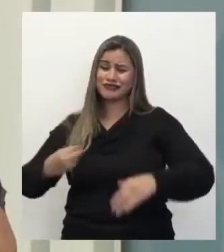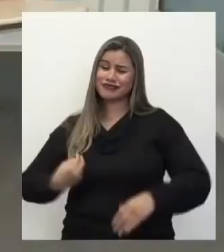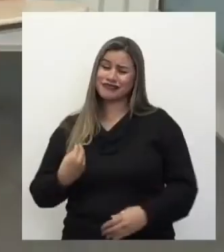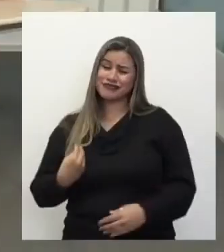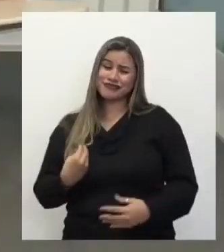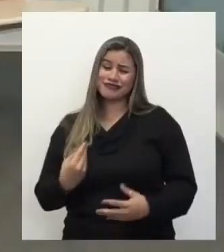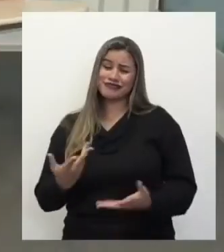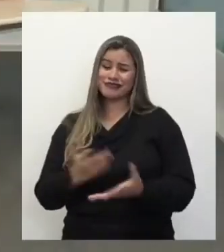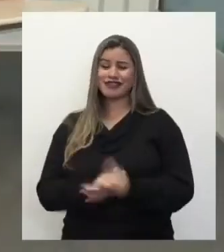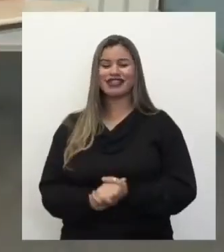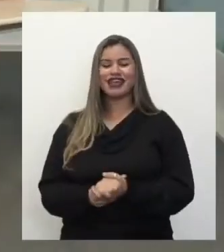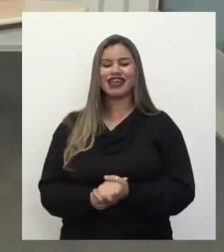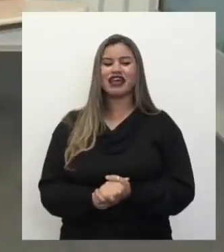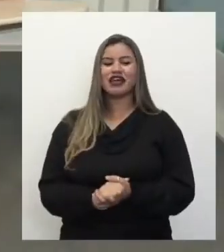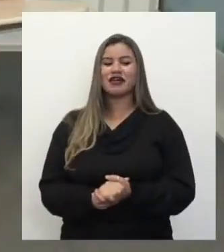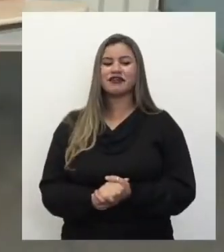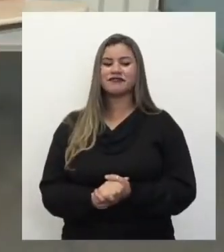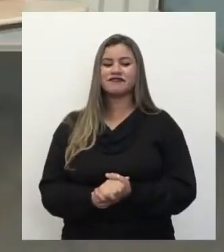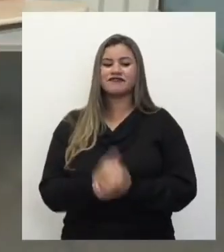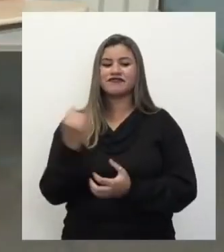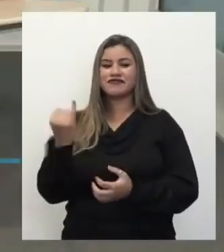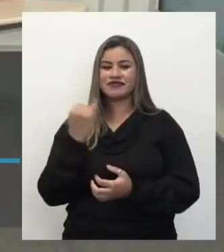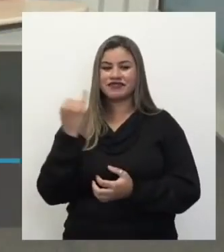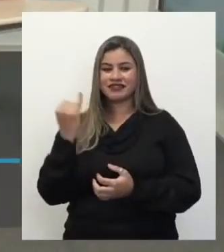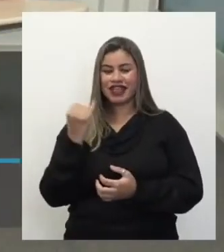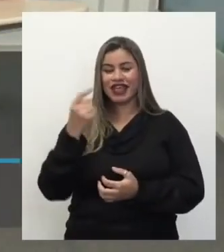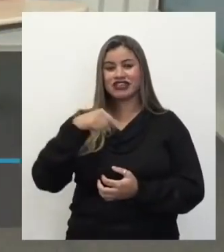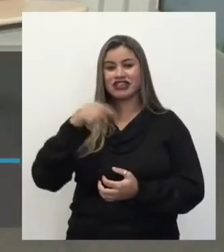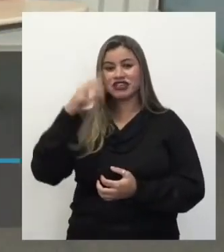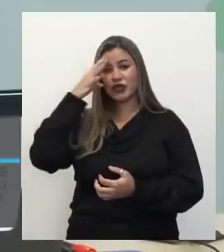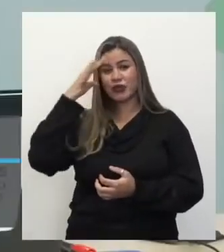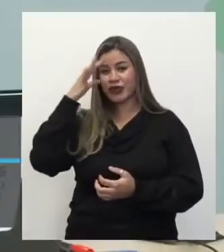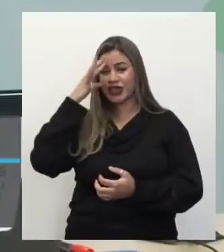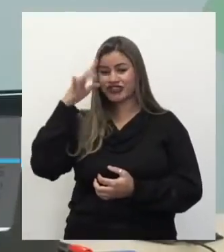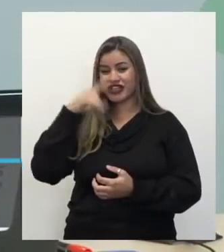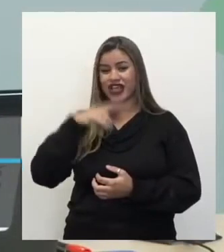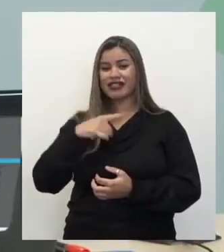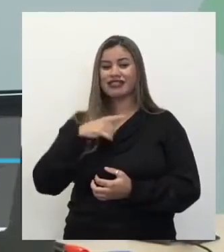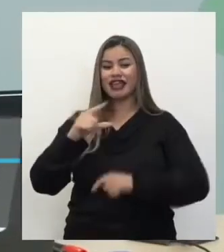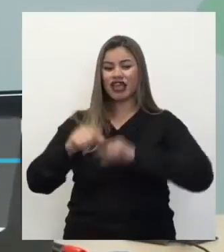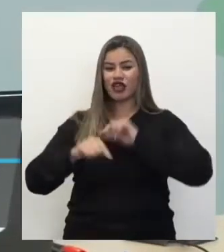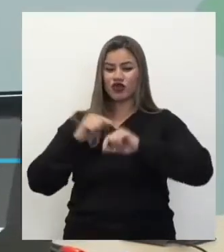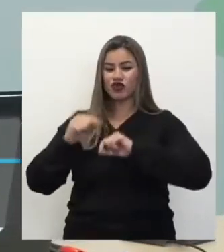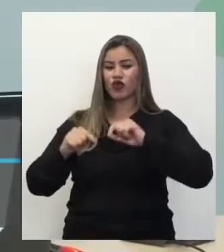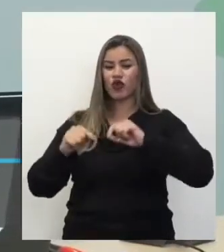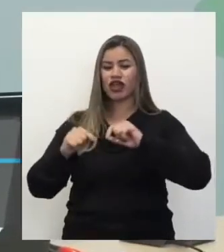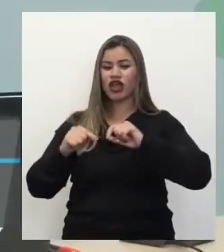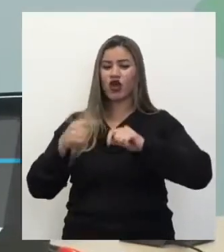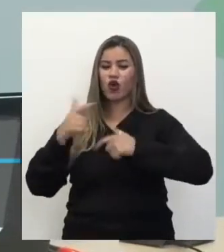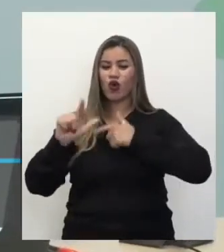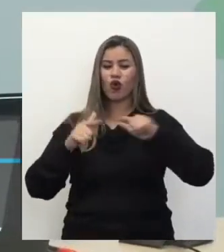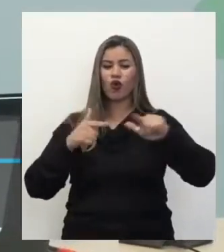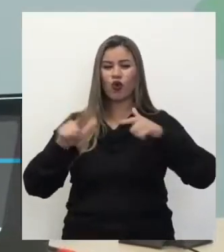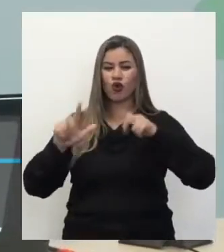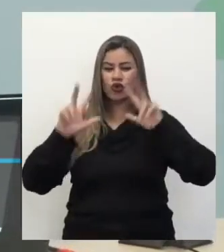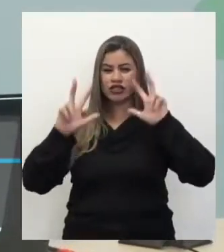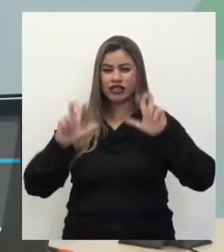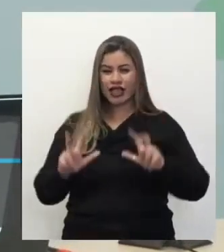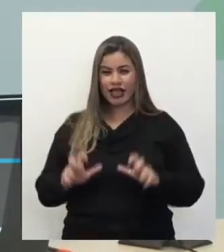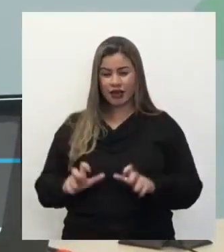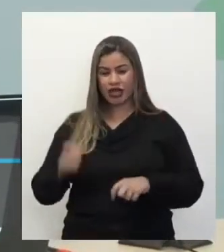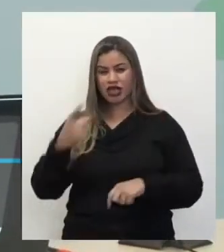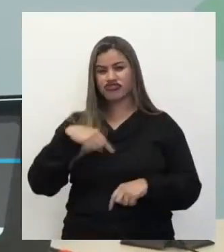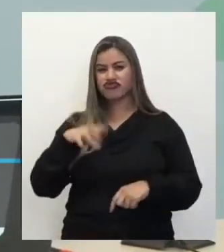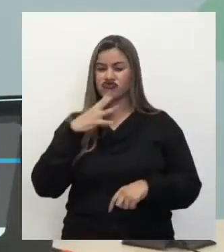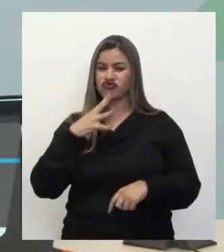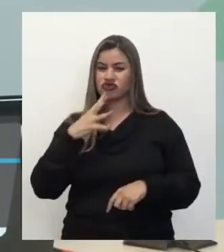e Mauro, interessante não é pensar que tudo isso tem a ver até com vários outros temas e conceitos que a gente trabalha.